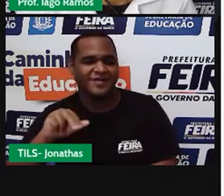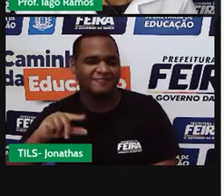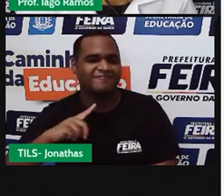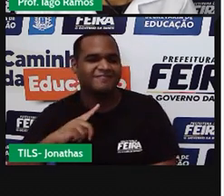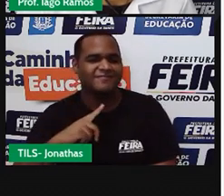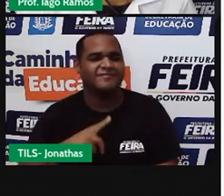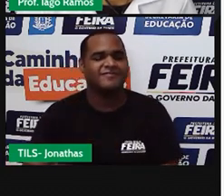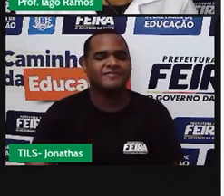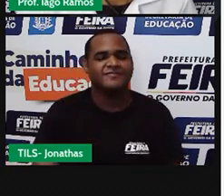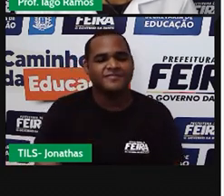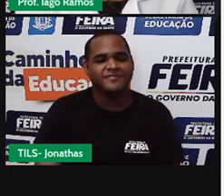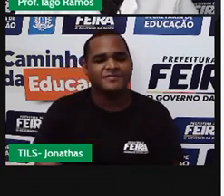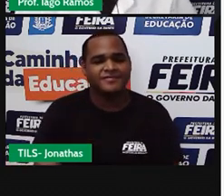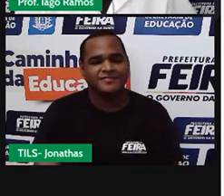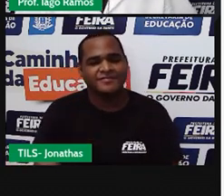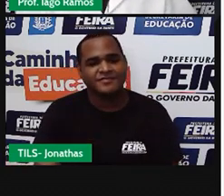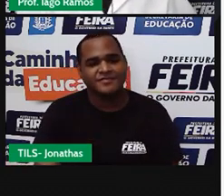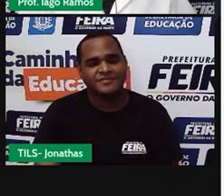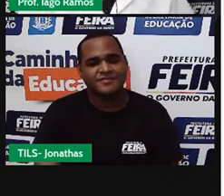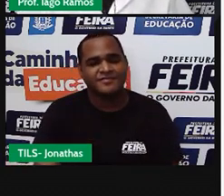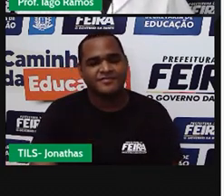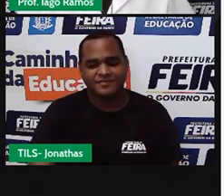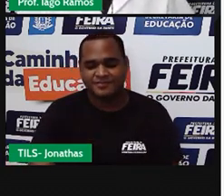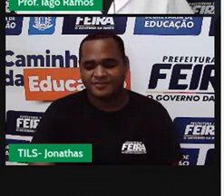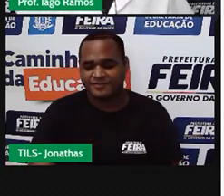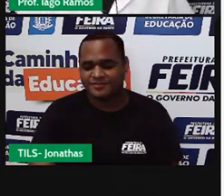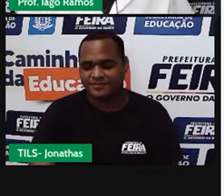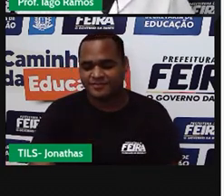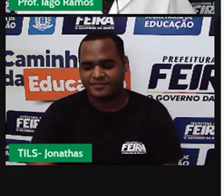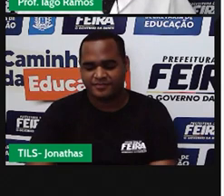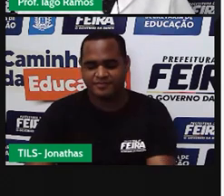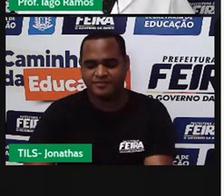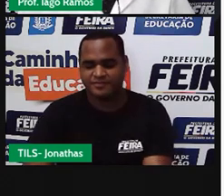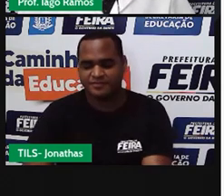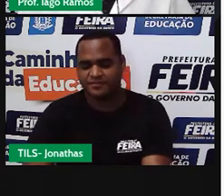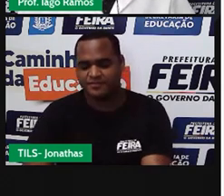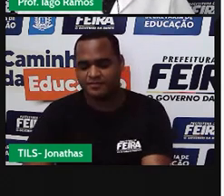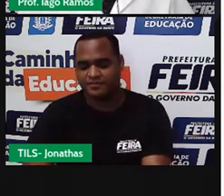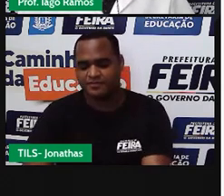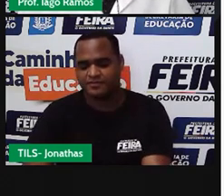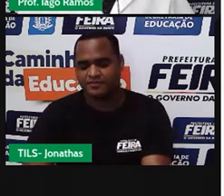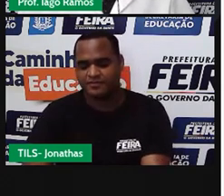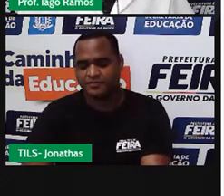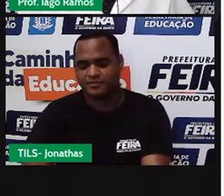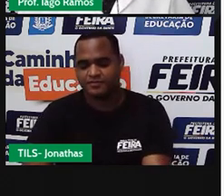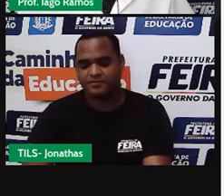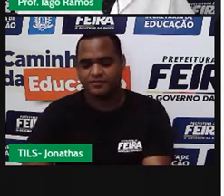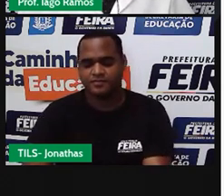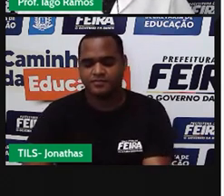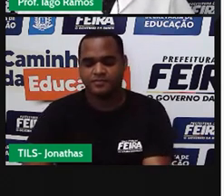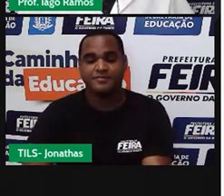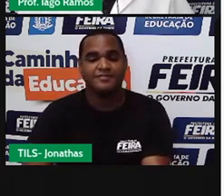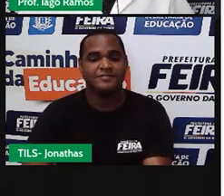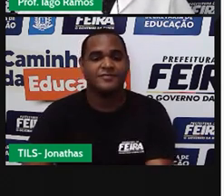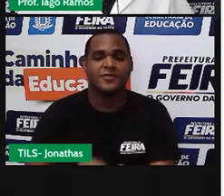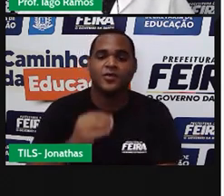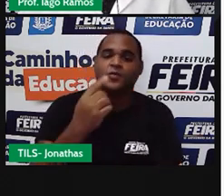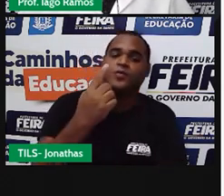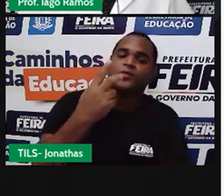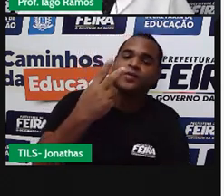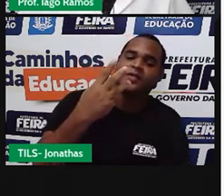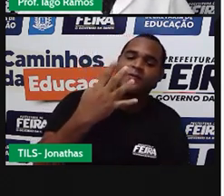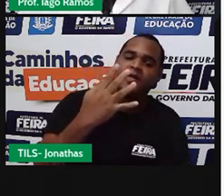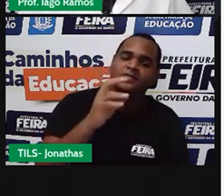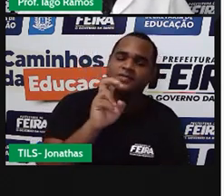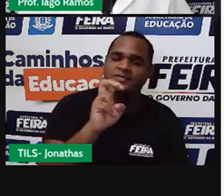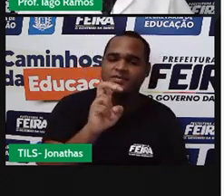só Oi e aí a 1 2 3 4 5